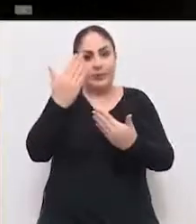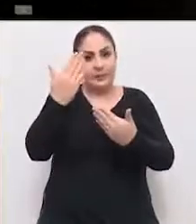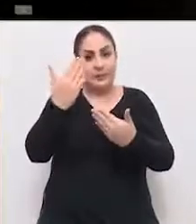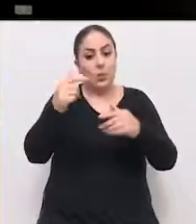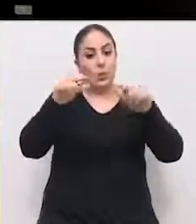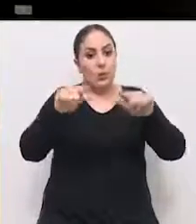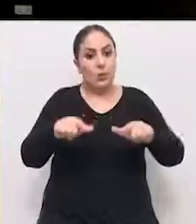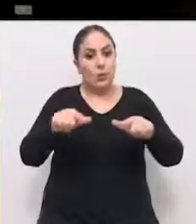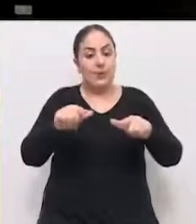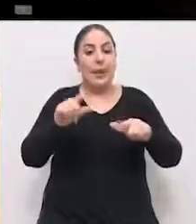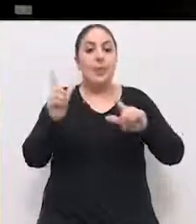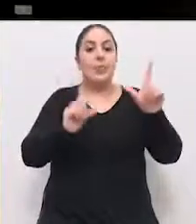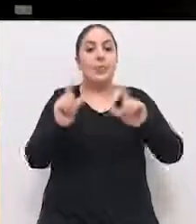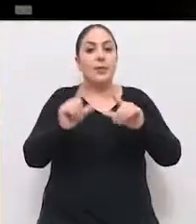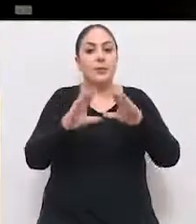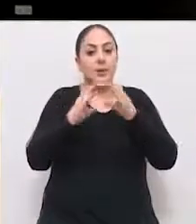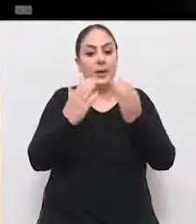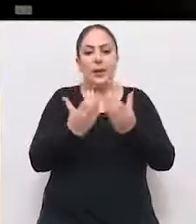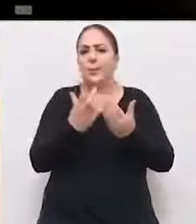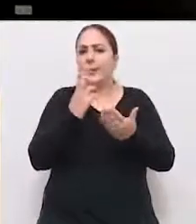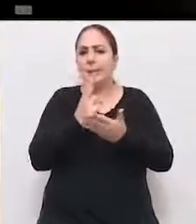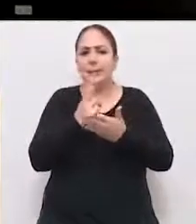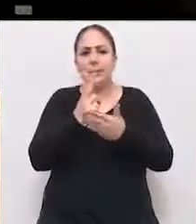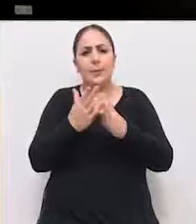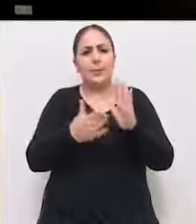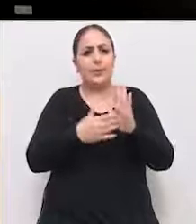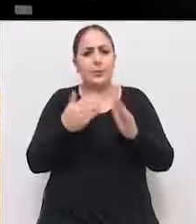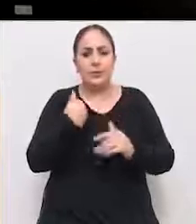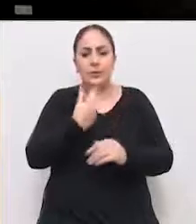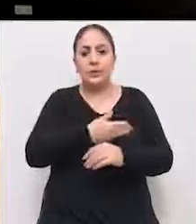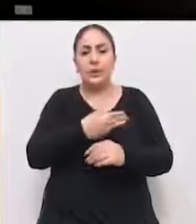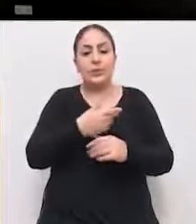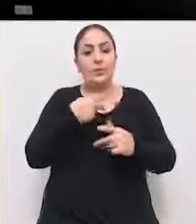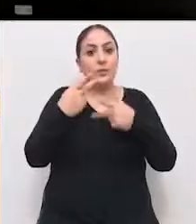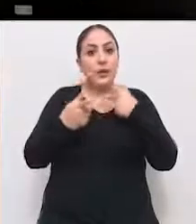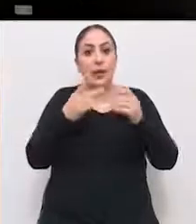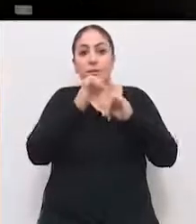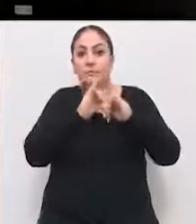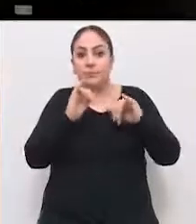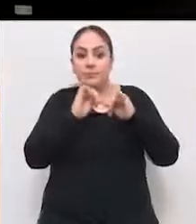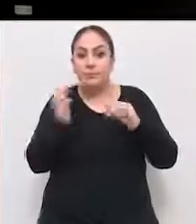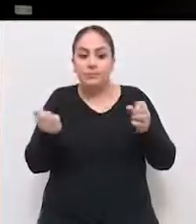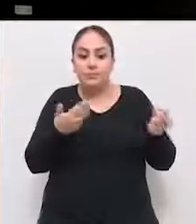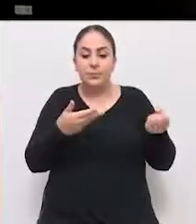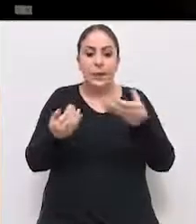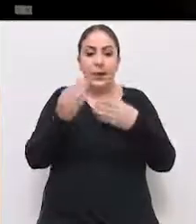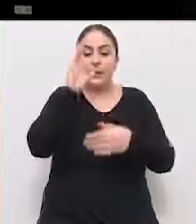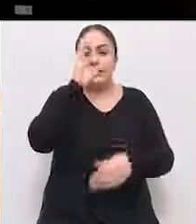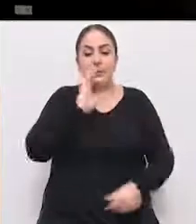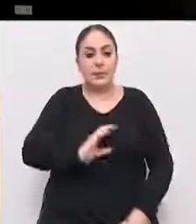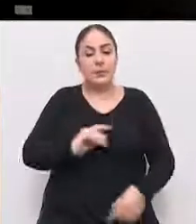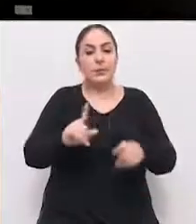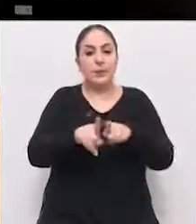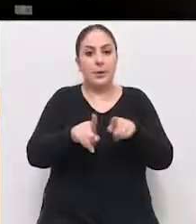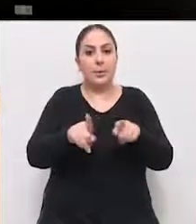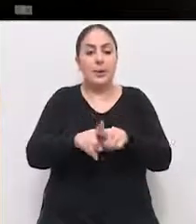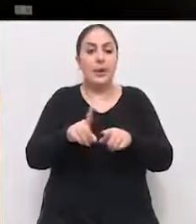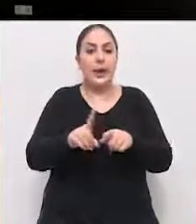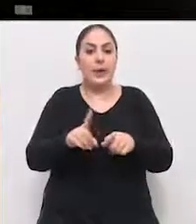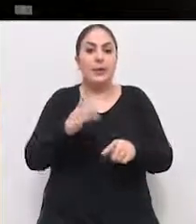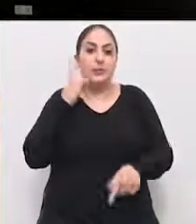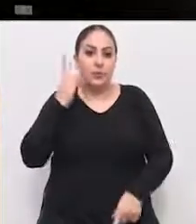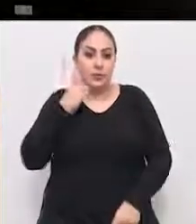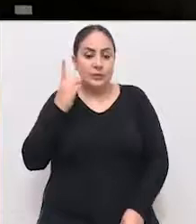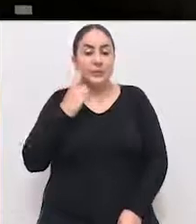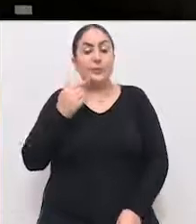de agradecer o espaço que a TV Câmara sempre nos proporciona para trazer novidades, tanto à cidadania como